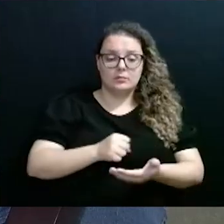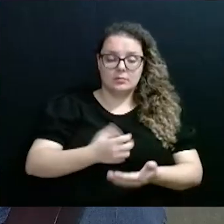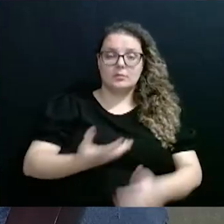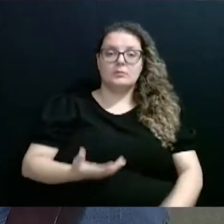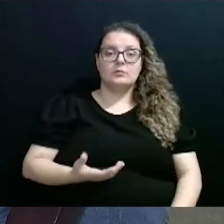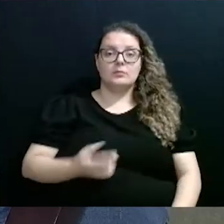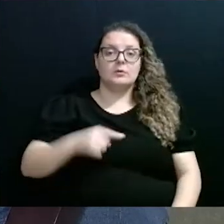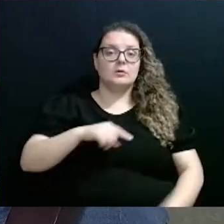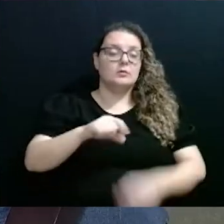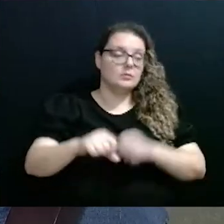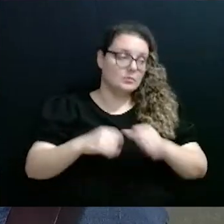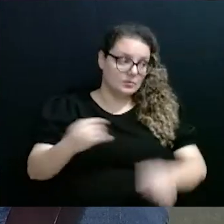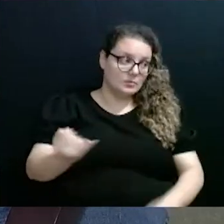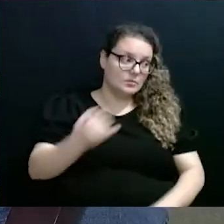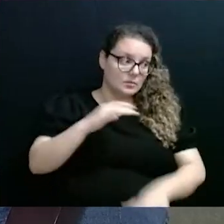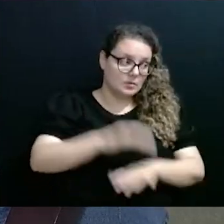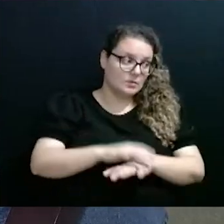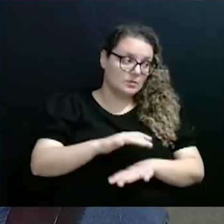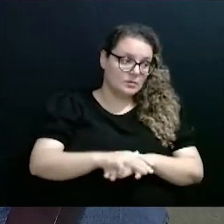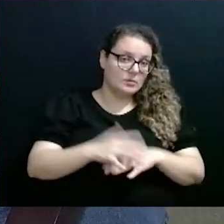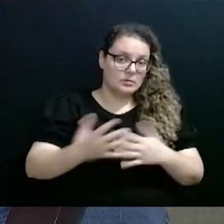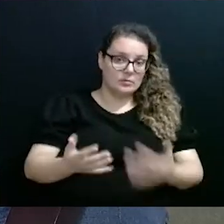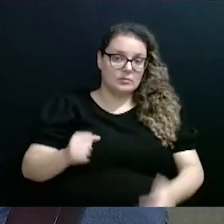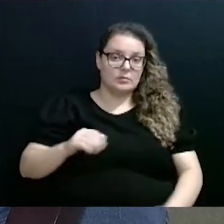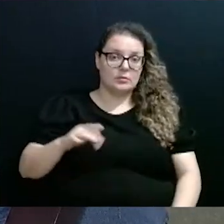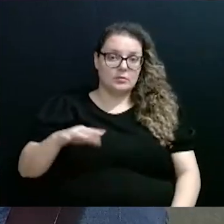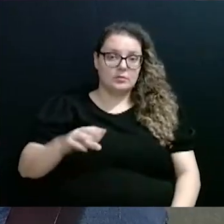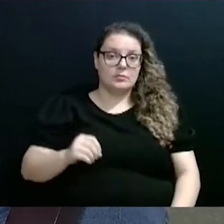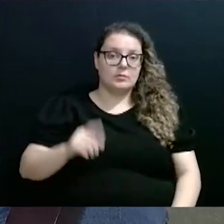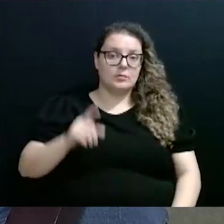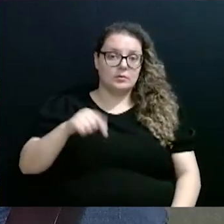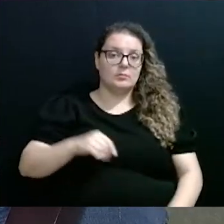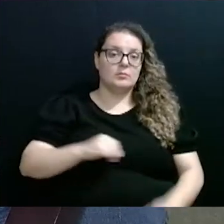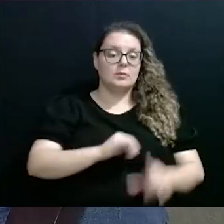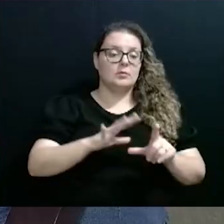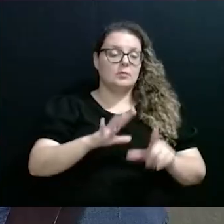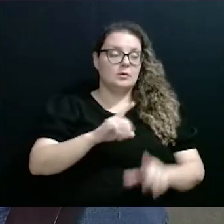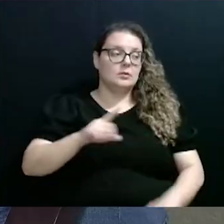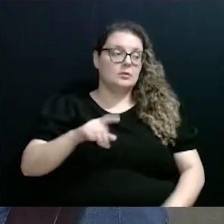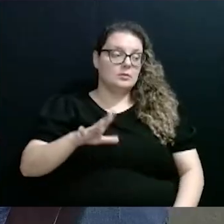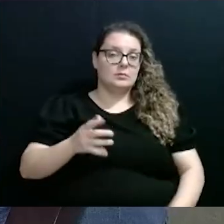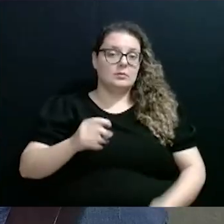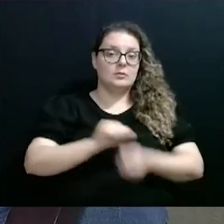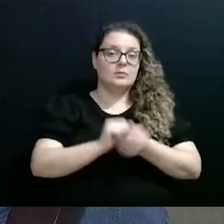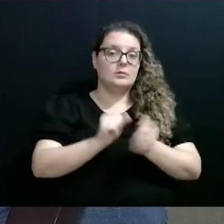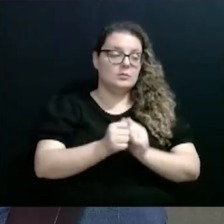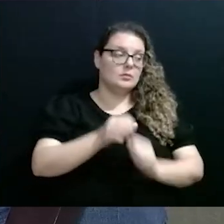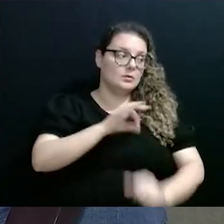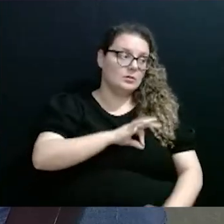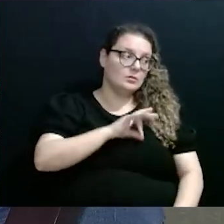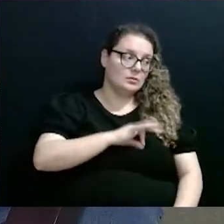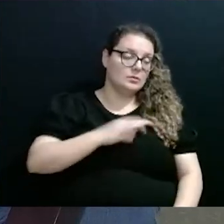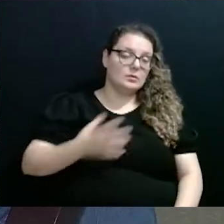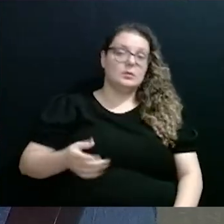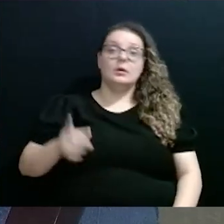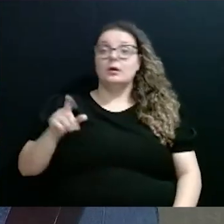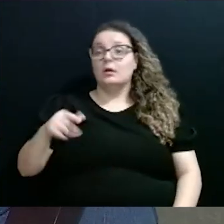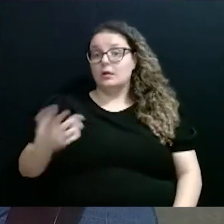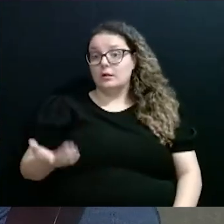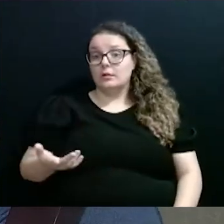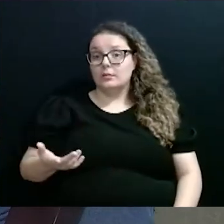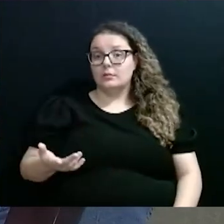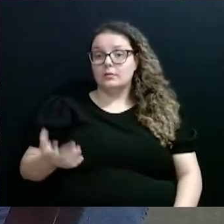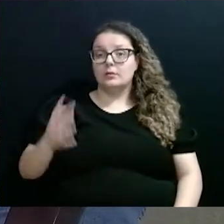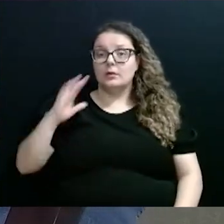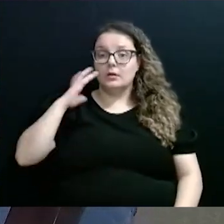uma mudança importante, O cálculo desse abono passa a seguir a inflação, não mais o reajuste do salário mínimo? Vamos lá, eu acho que